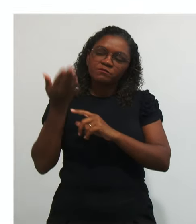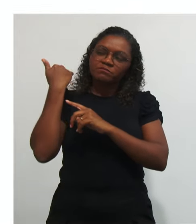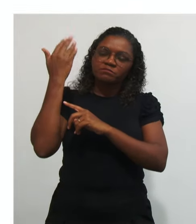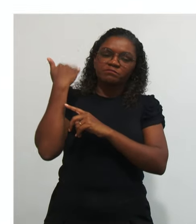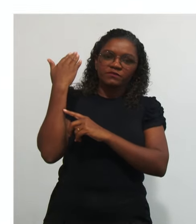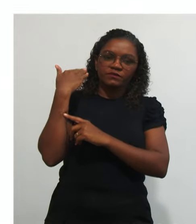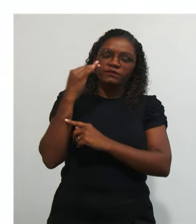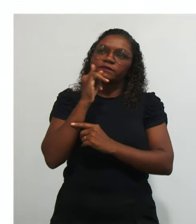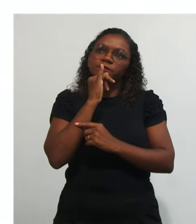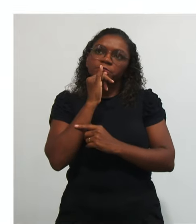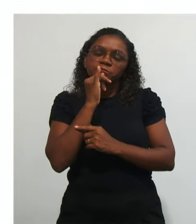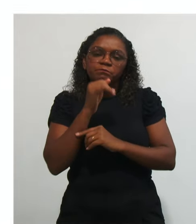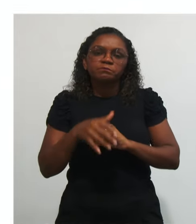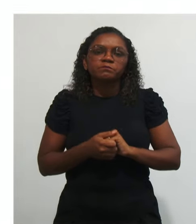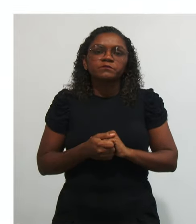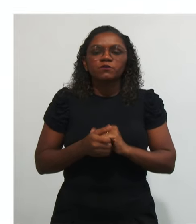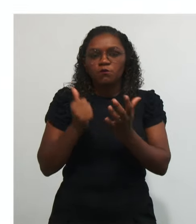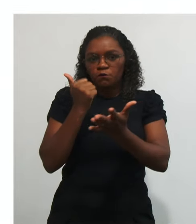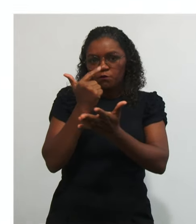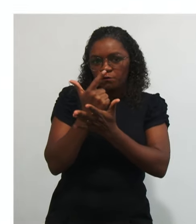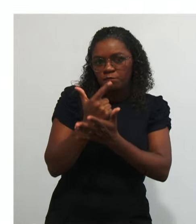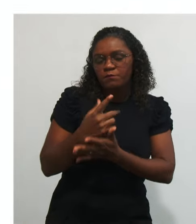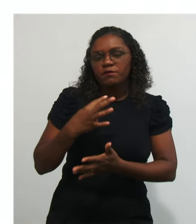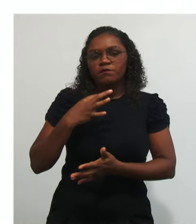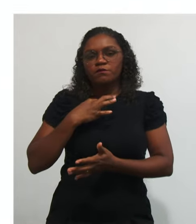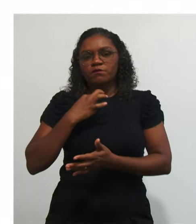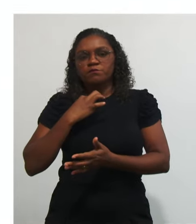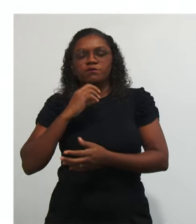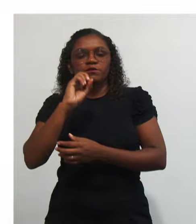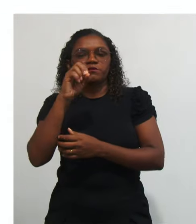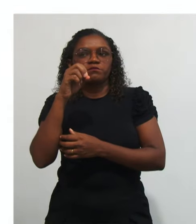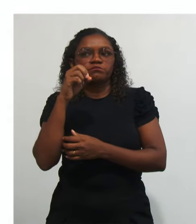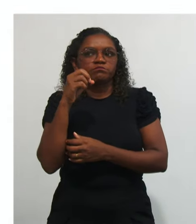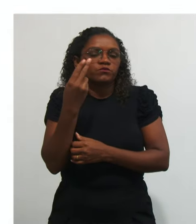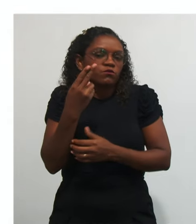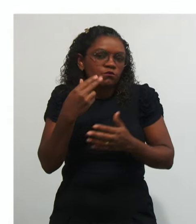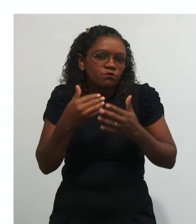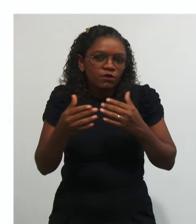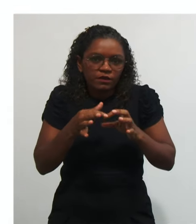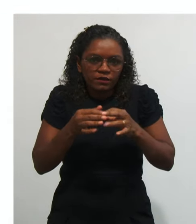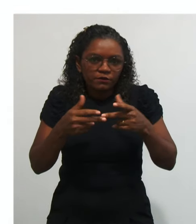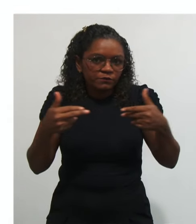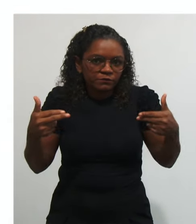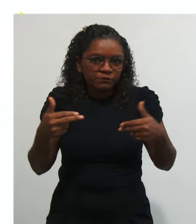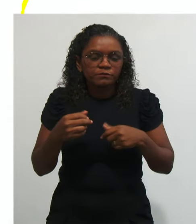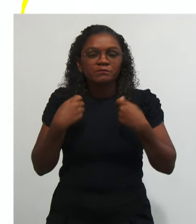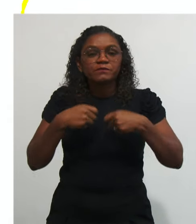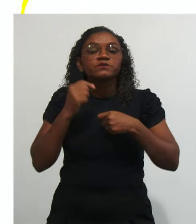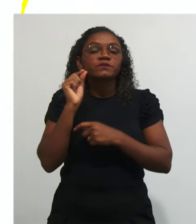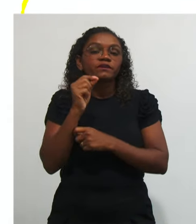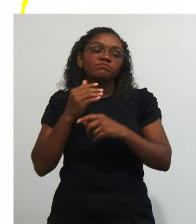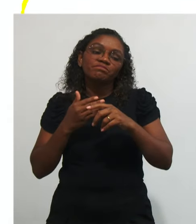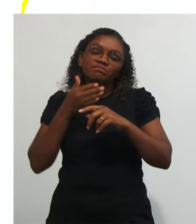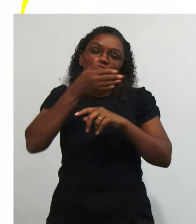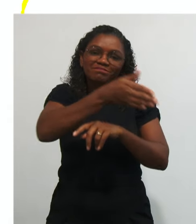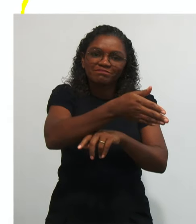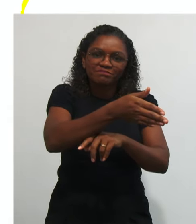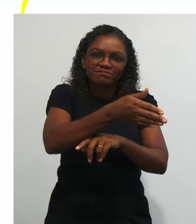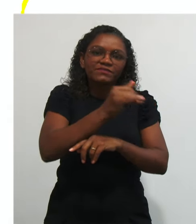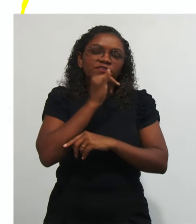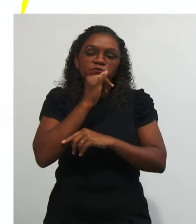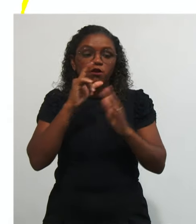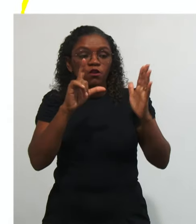para você adquirir aí uma roupa uma vestimenta você tinha que sair da sua casa e ir até aquela loja